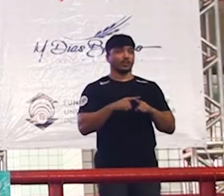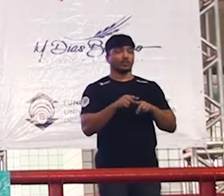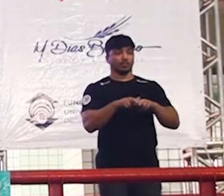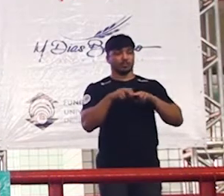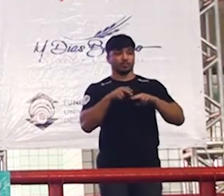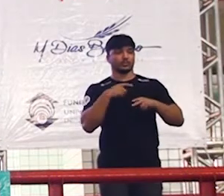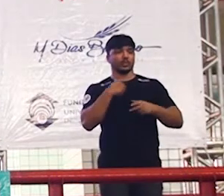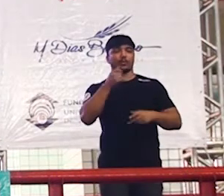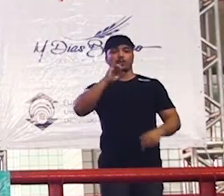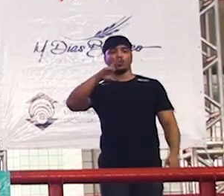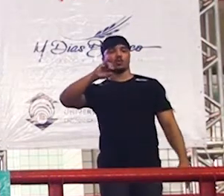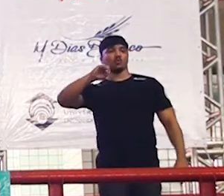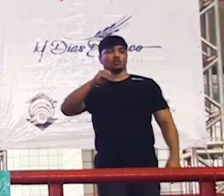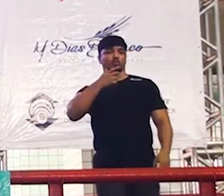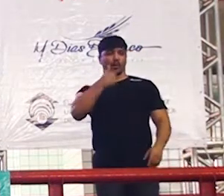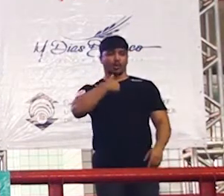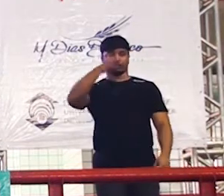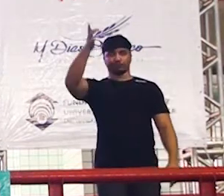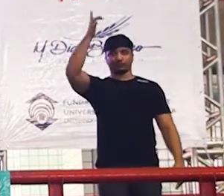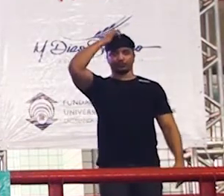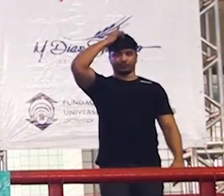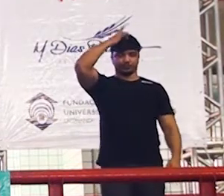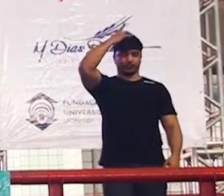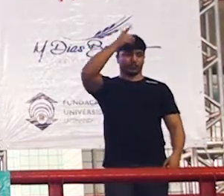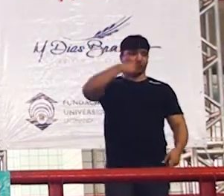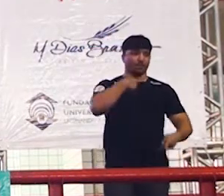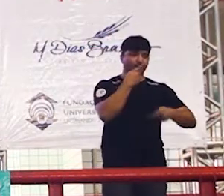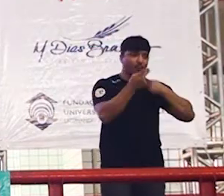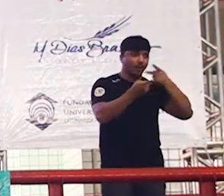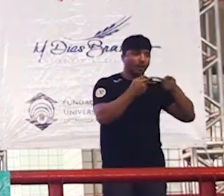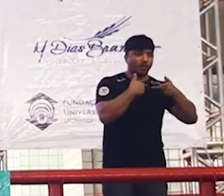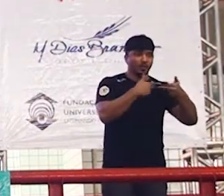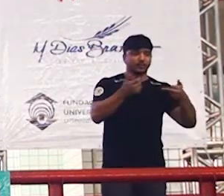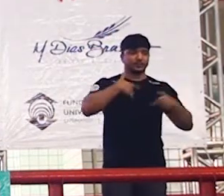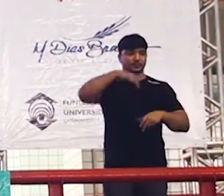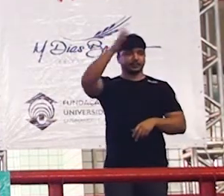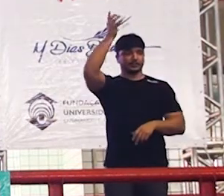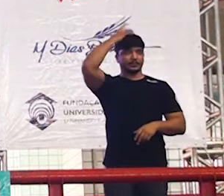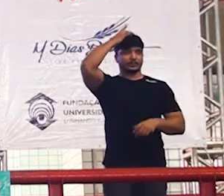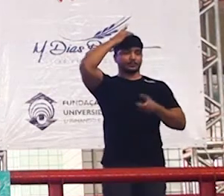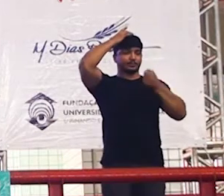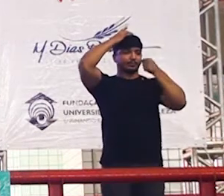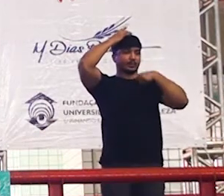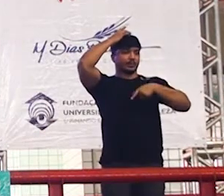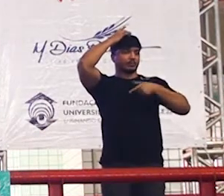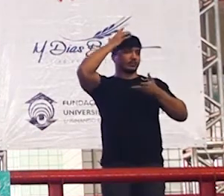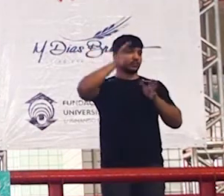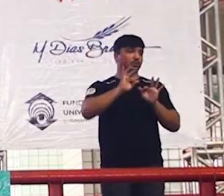sou irônico, e sendo irônico, eu simultaneamente faço uma crítica e sou bem-humorado.